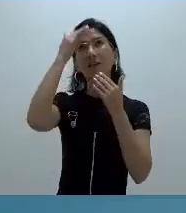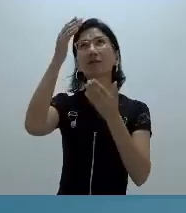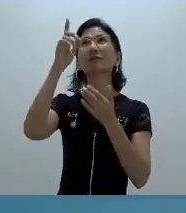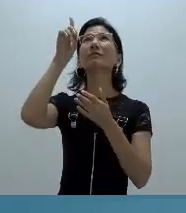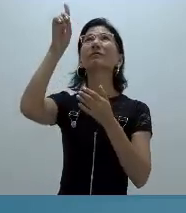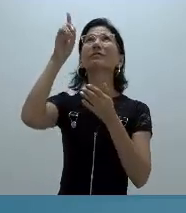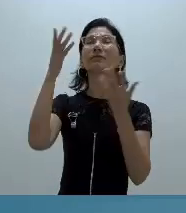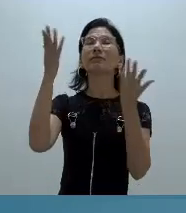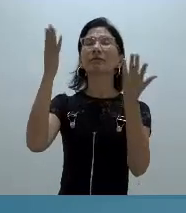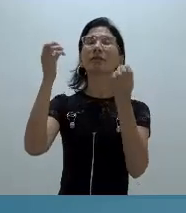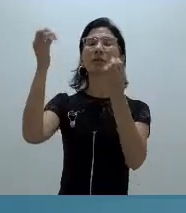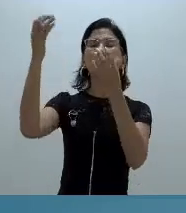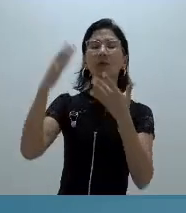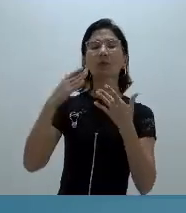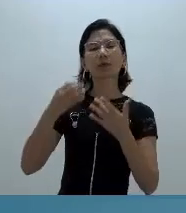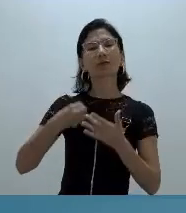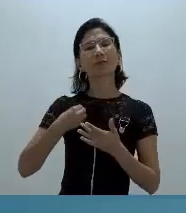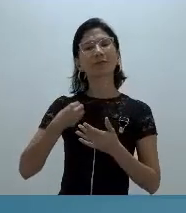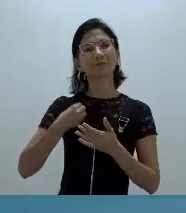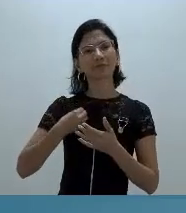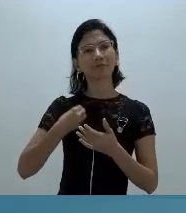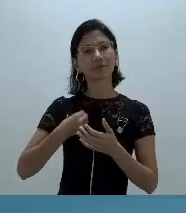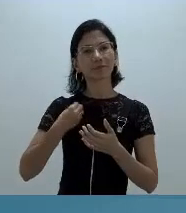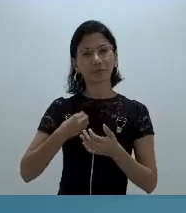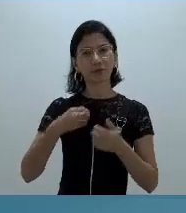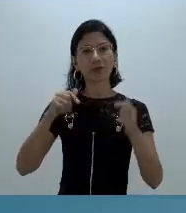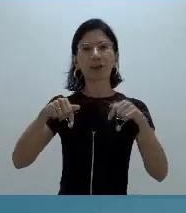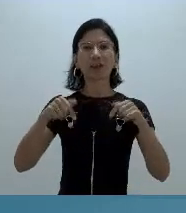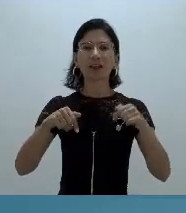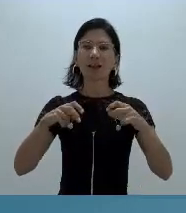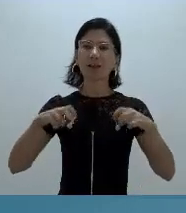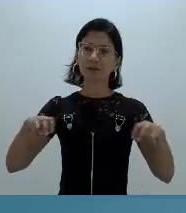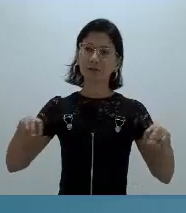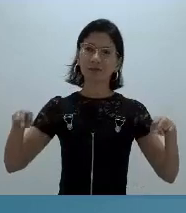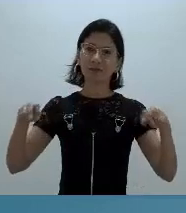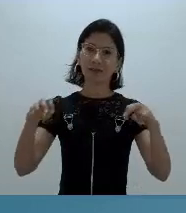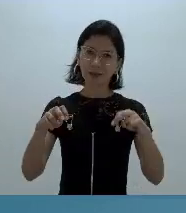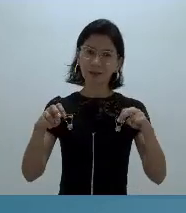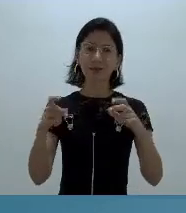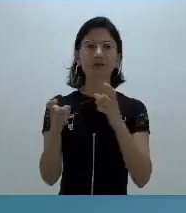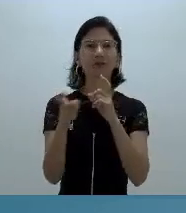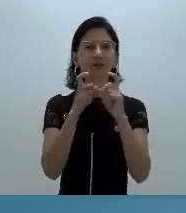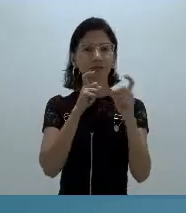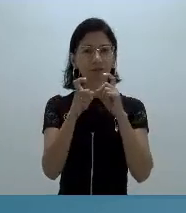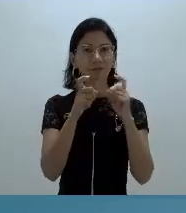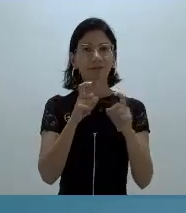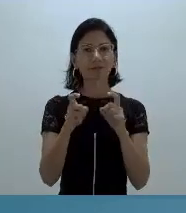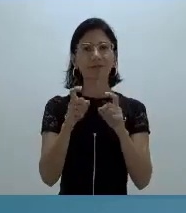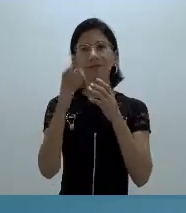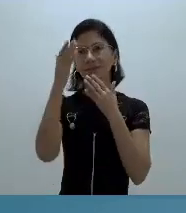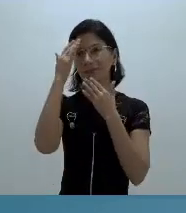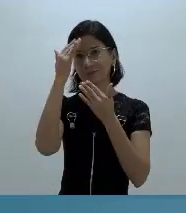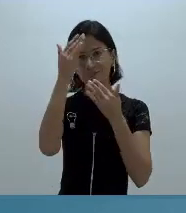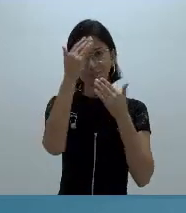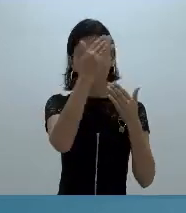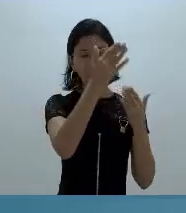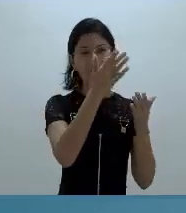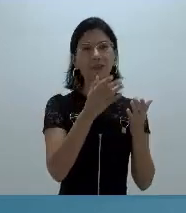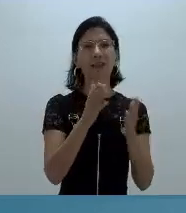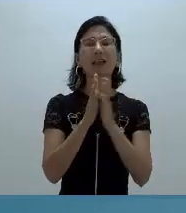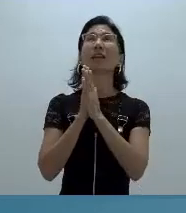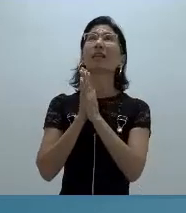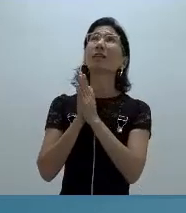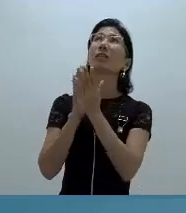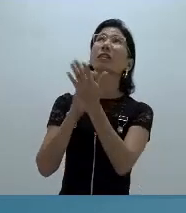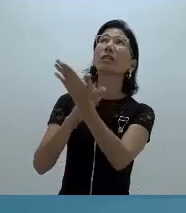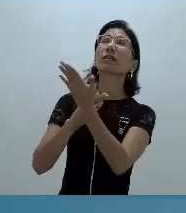vida, por me permitir estar vivendo esse momento. E pedir a Ele que me continue iluminando